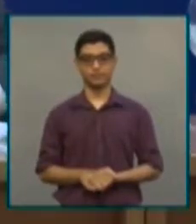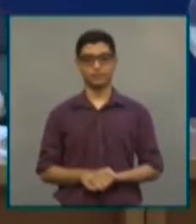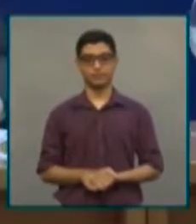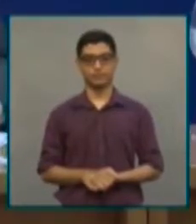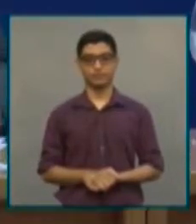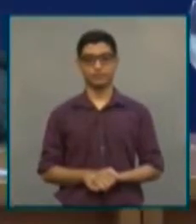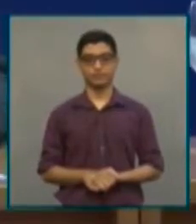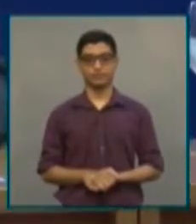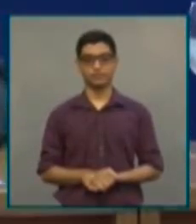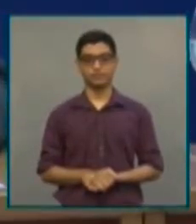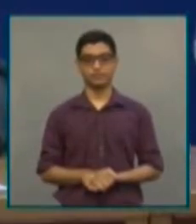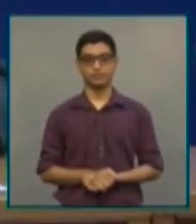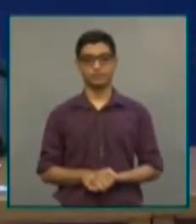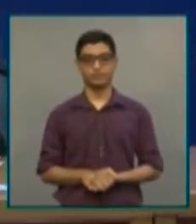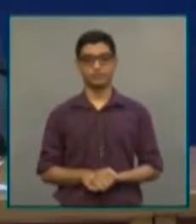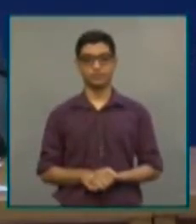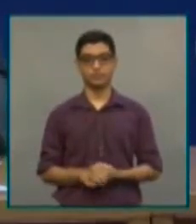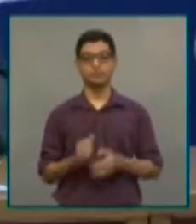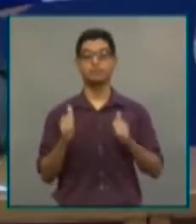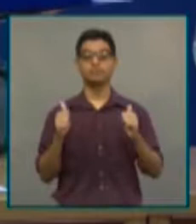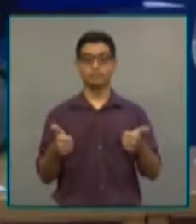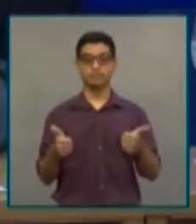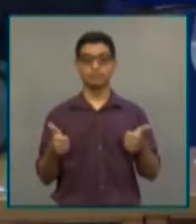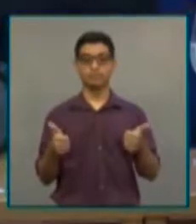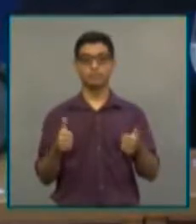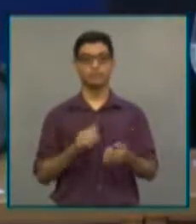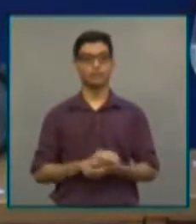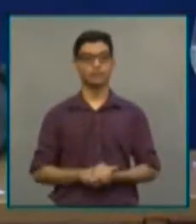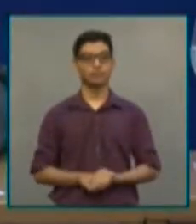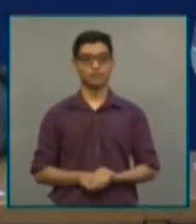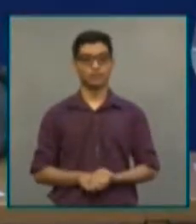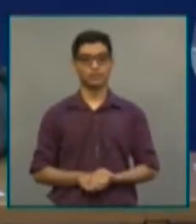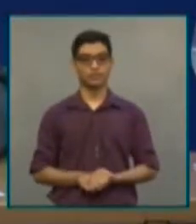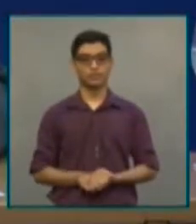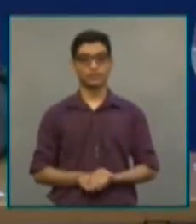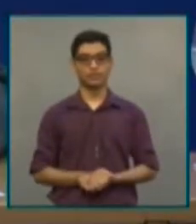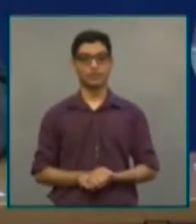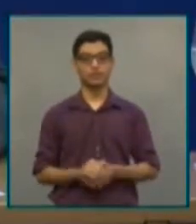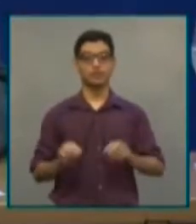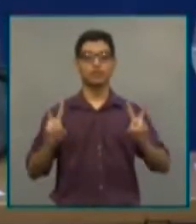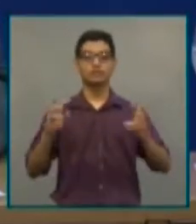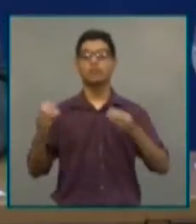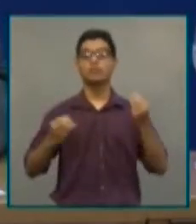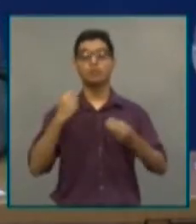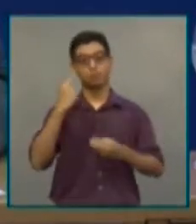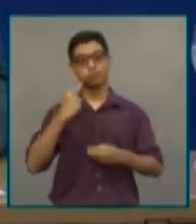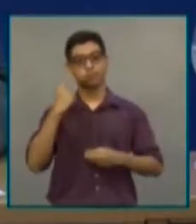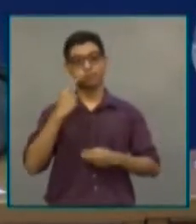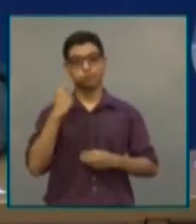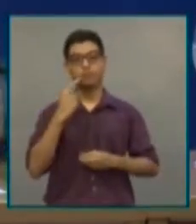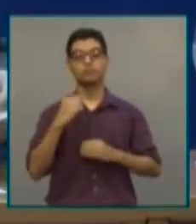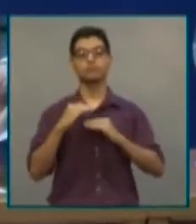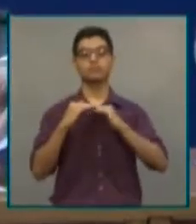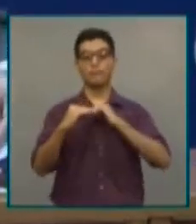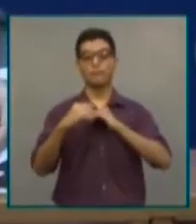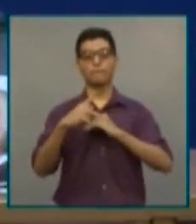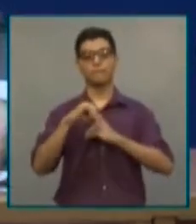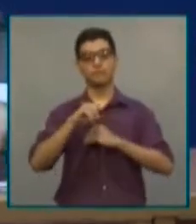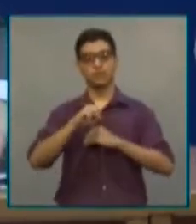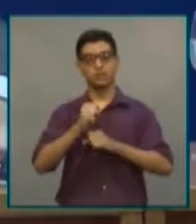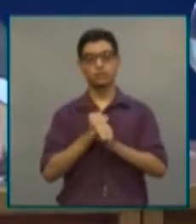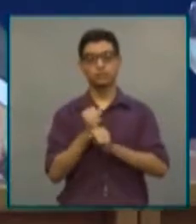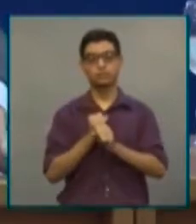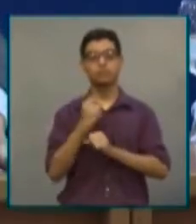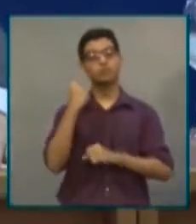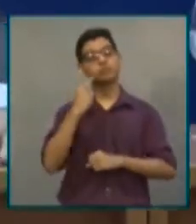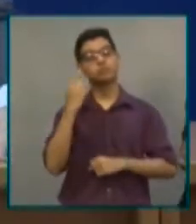Pronto, Arnaldo. Relativo ao piso do jovem advogado, como será a sua atuação nesse aspecto? Eu penso